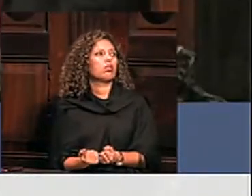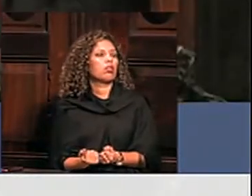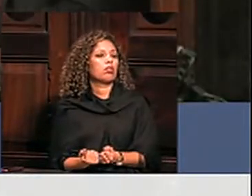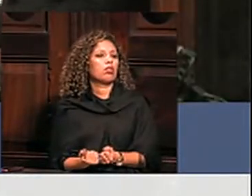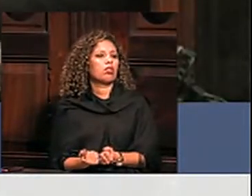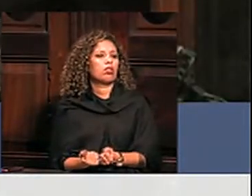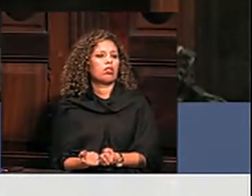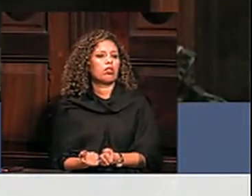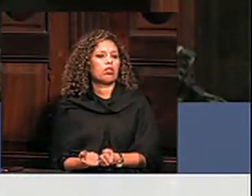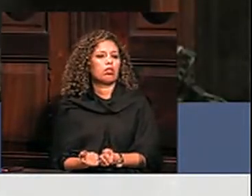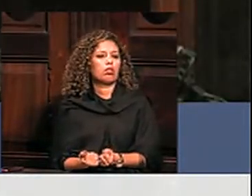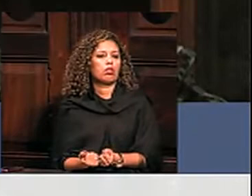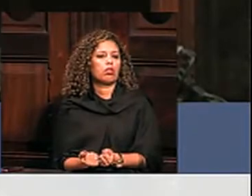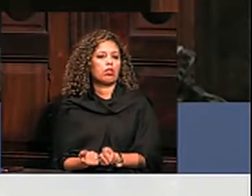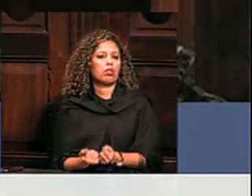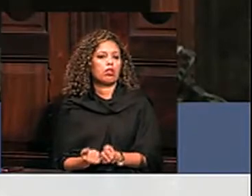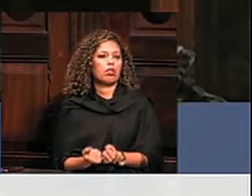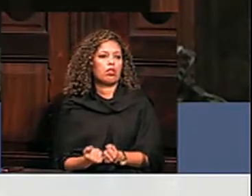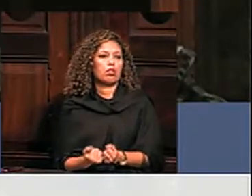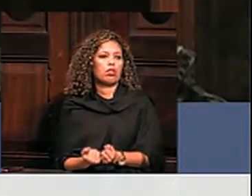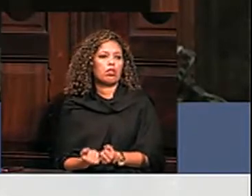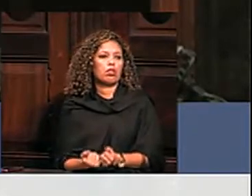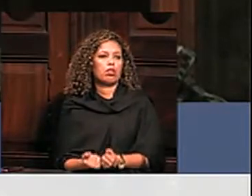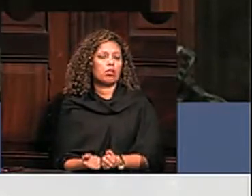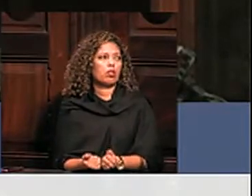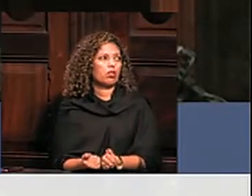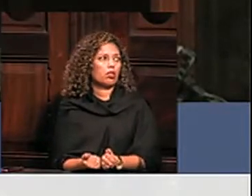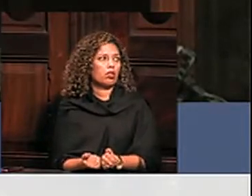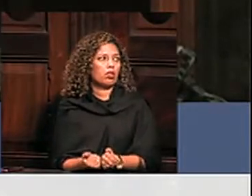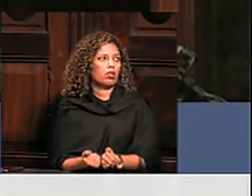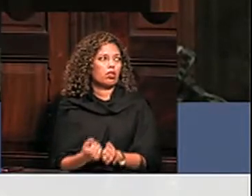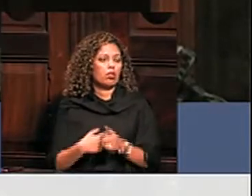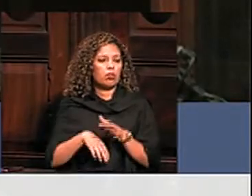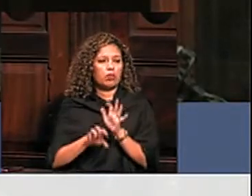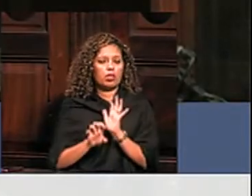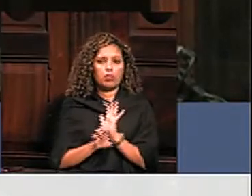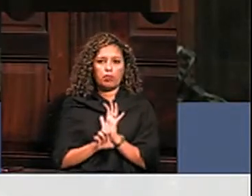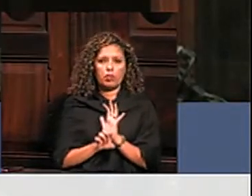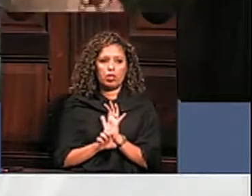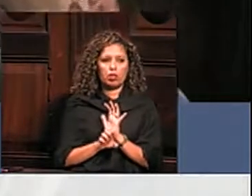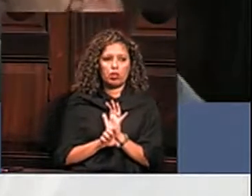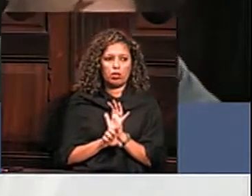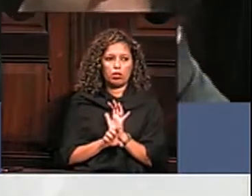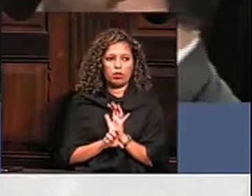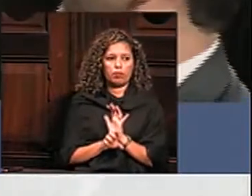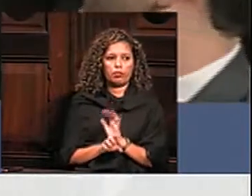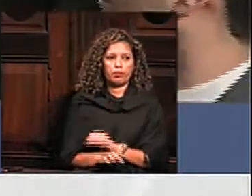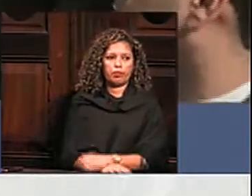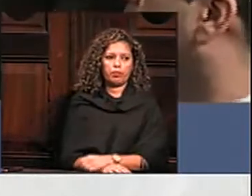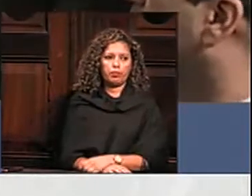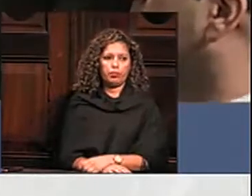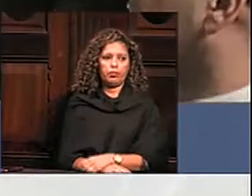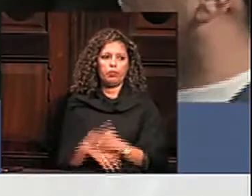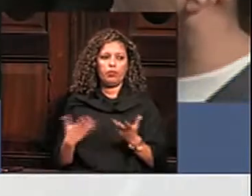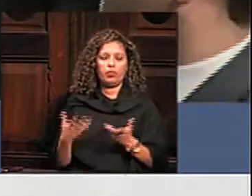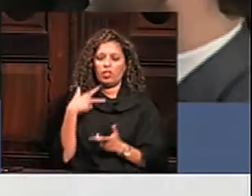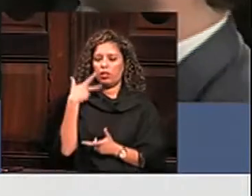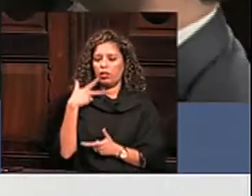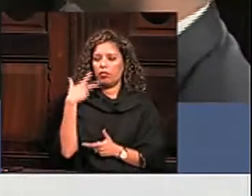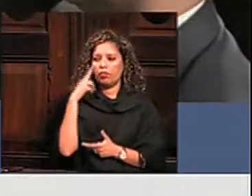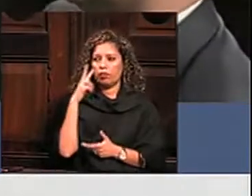Autoriza. Tem que ser com subemenda. Não vamos fazer. Com a subemenda do Dimink. Senhor presidente, um esforço que nós estamos fazendo para